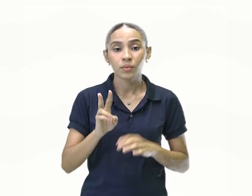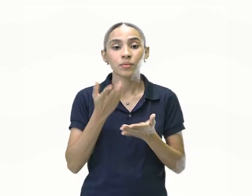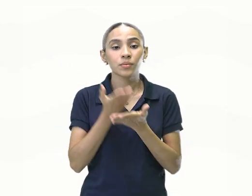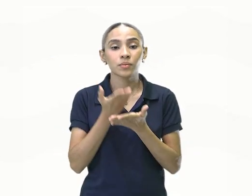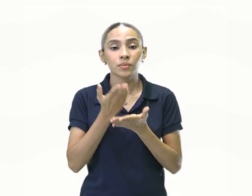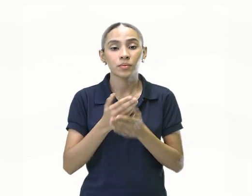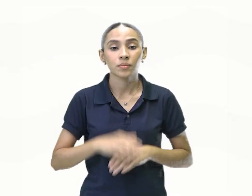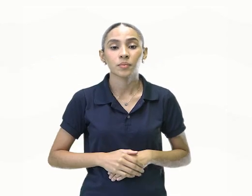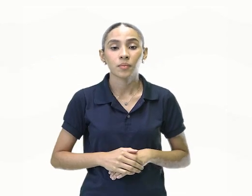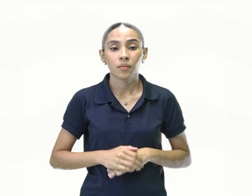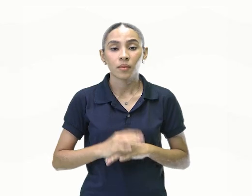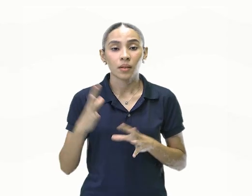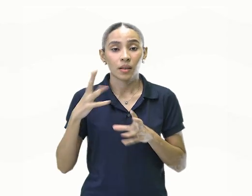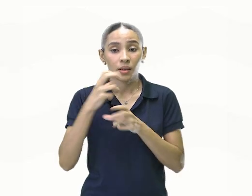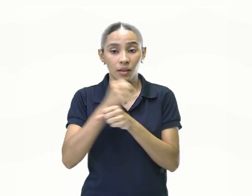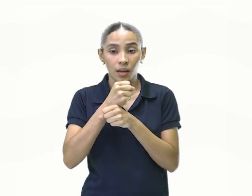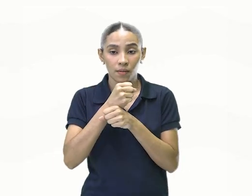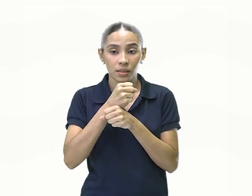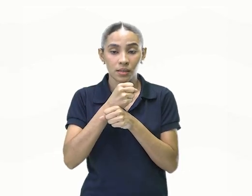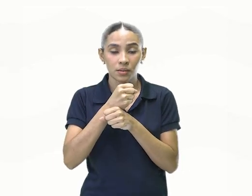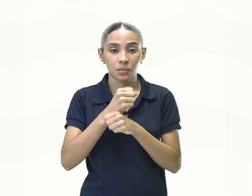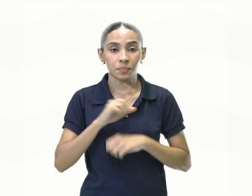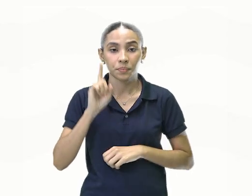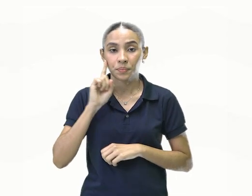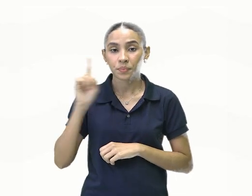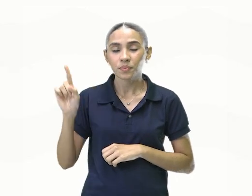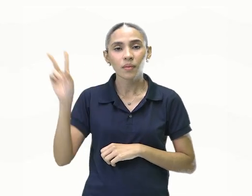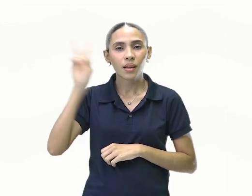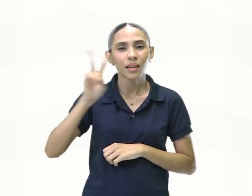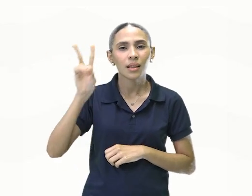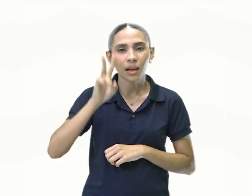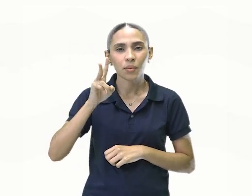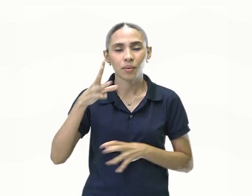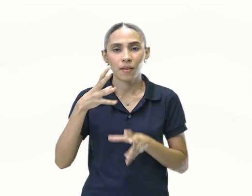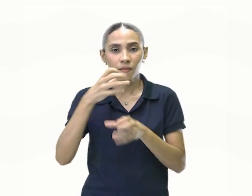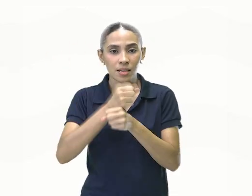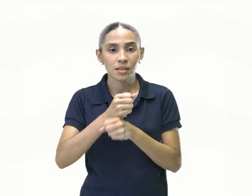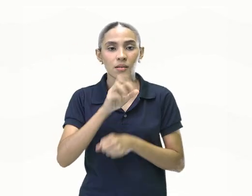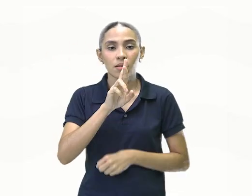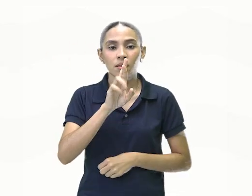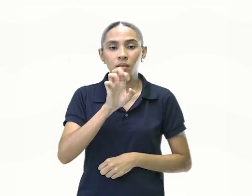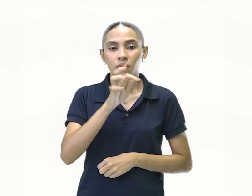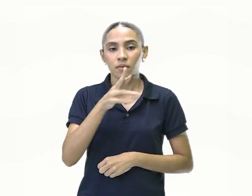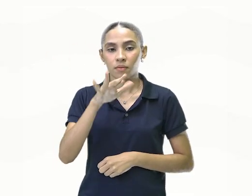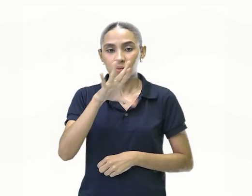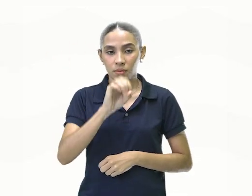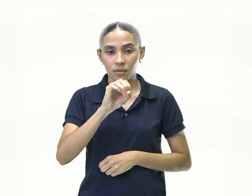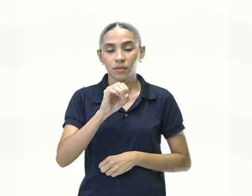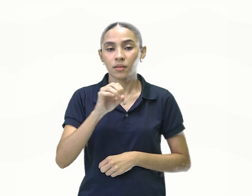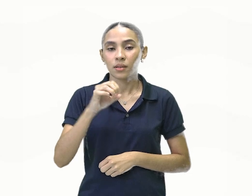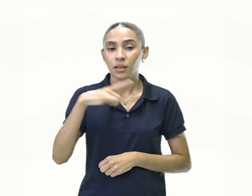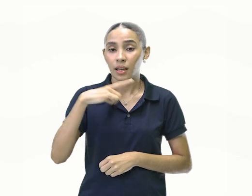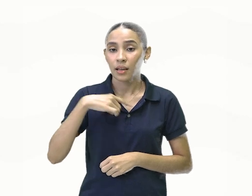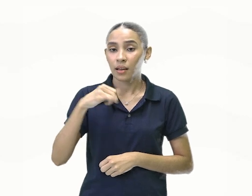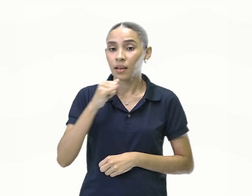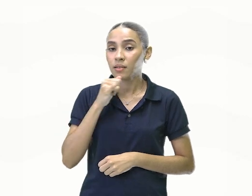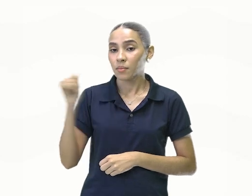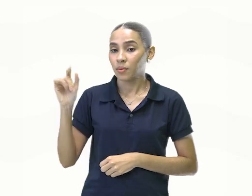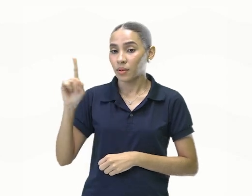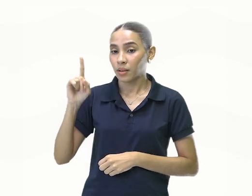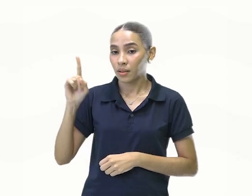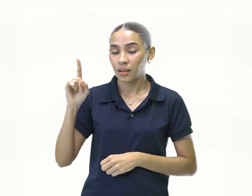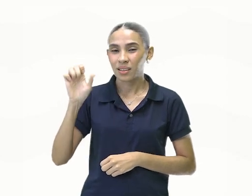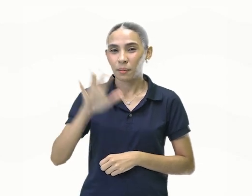vocês viram aí a refração. Lembram da refração? Olha só, Na imagem temos